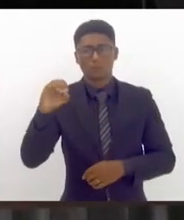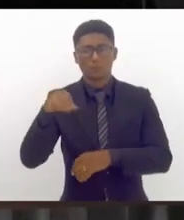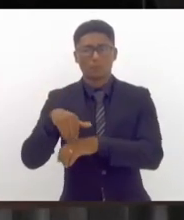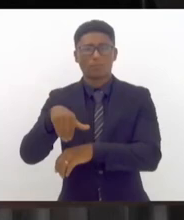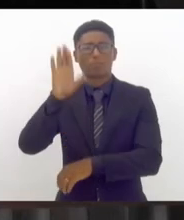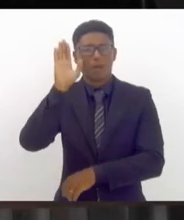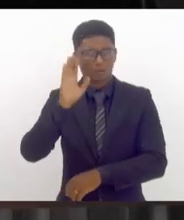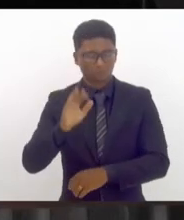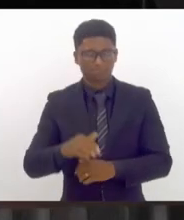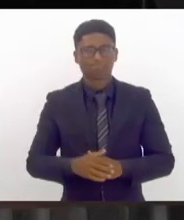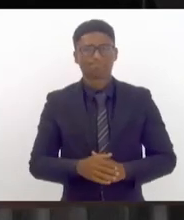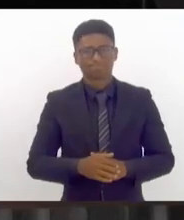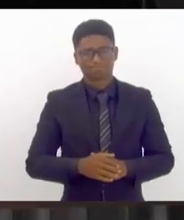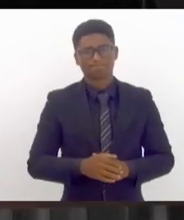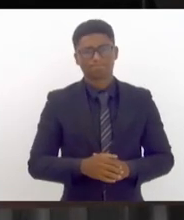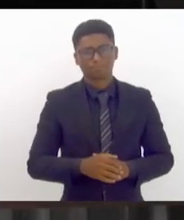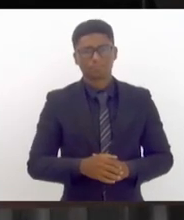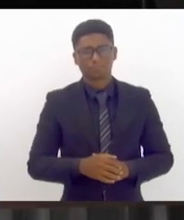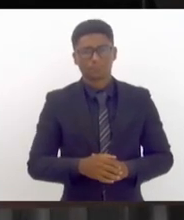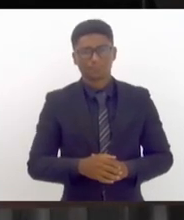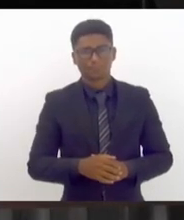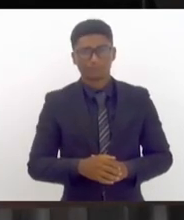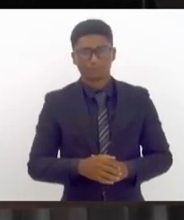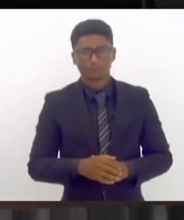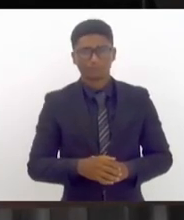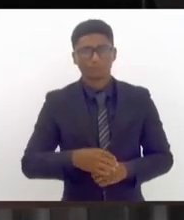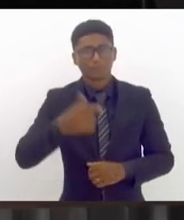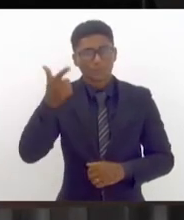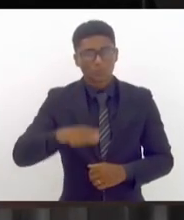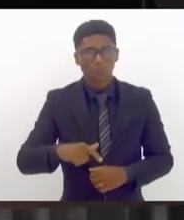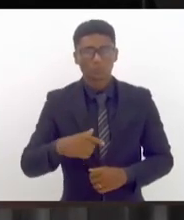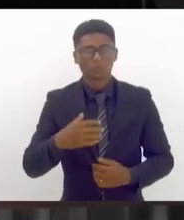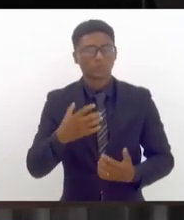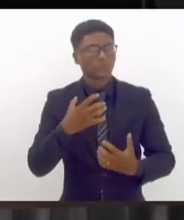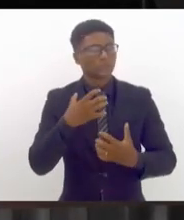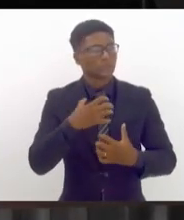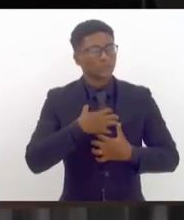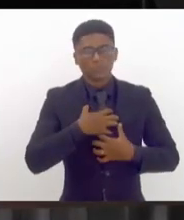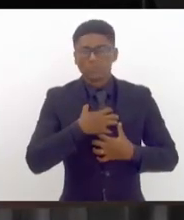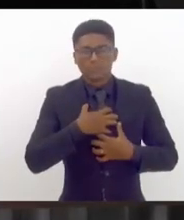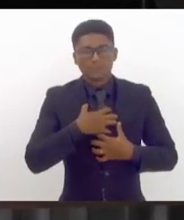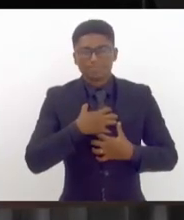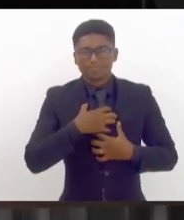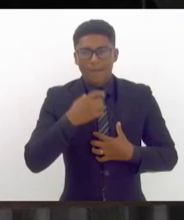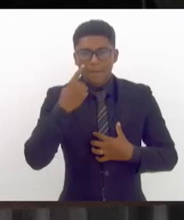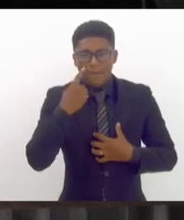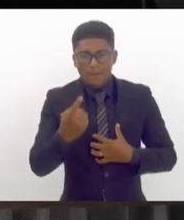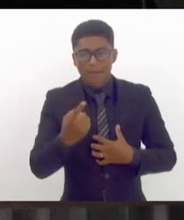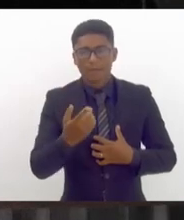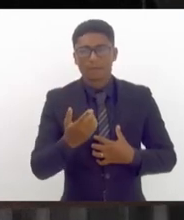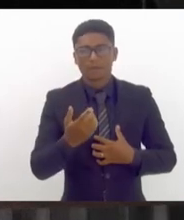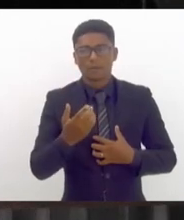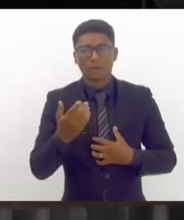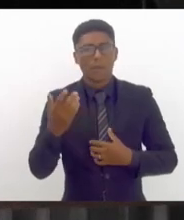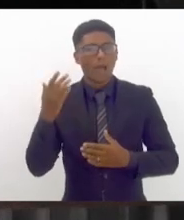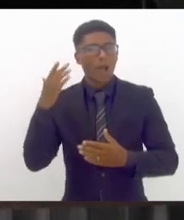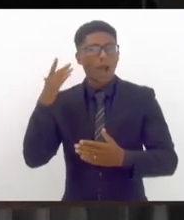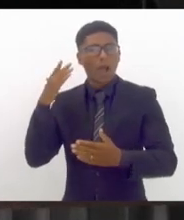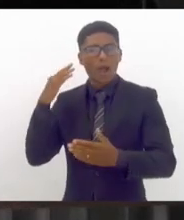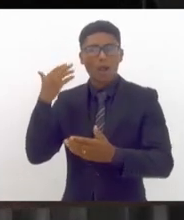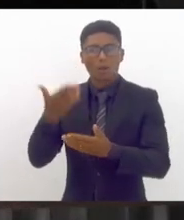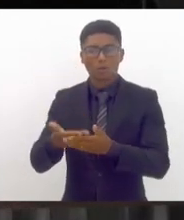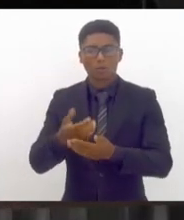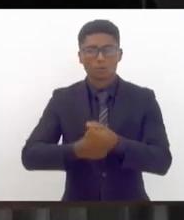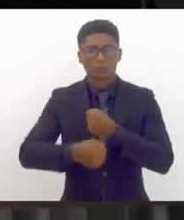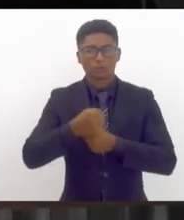subnotificação, e nos causa indignação junto dessas famílias perceber que de lá para cá, de